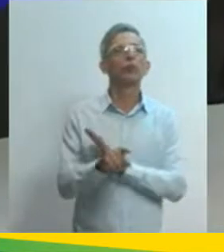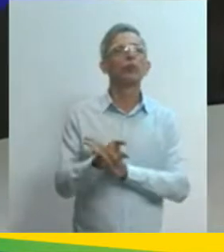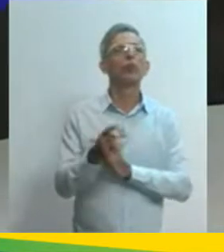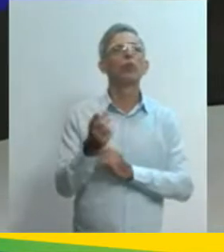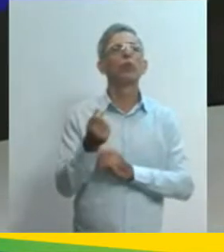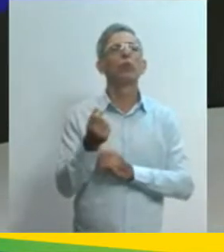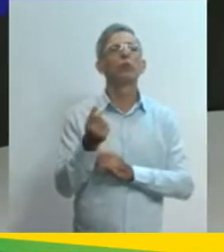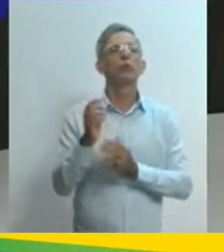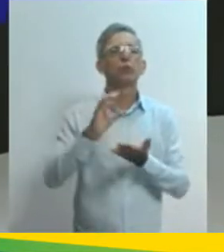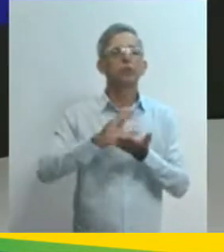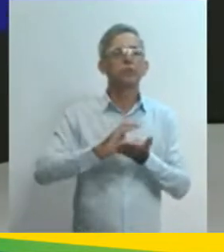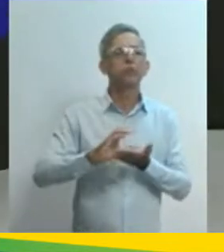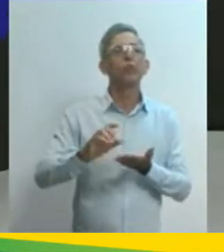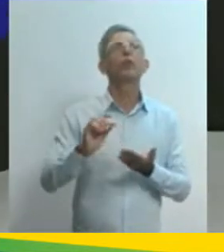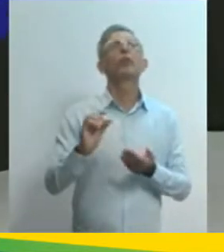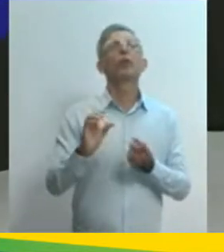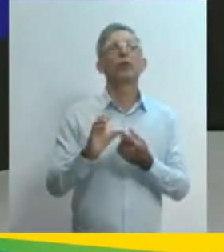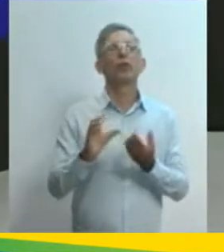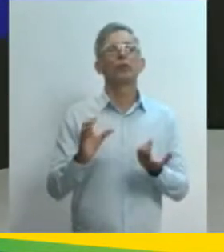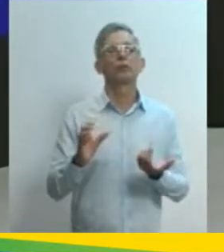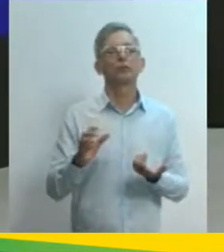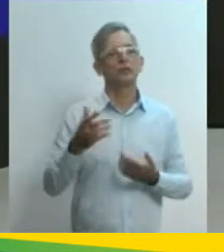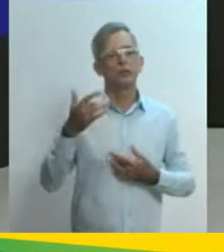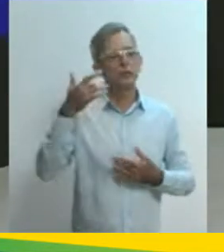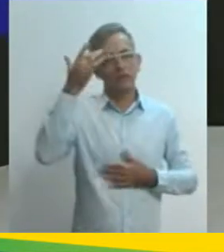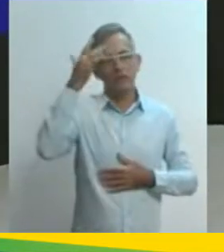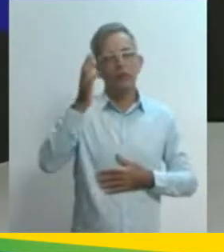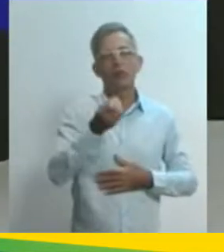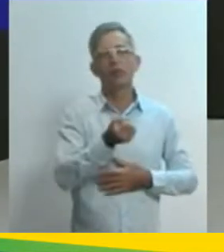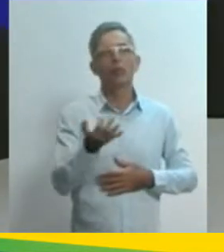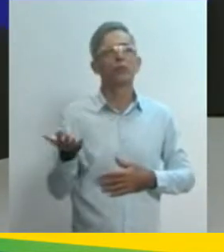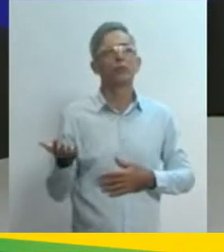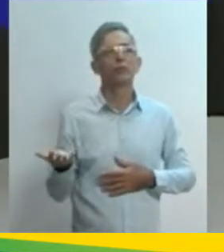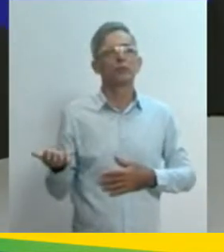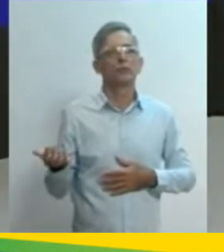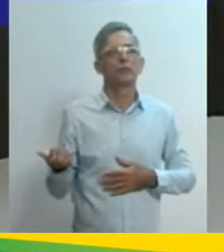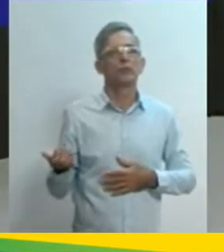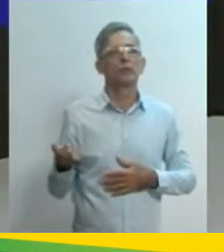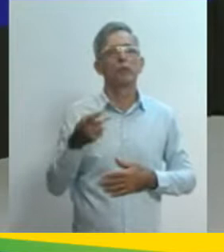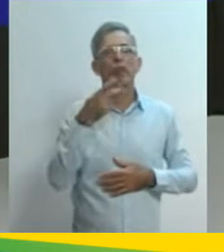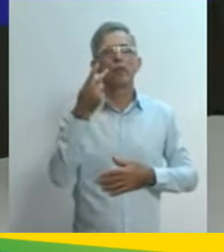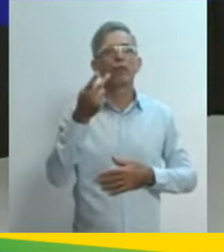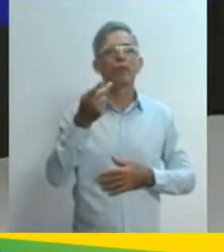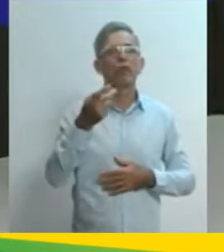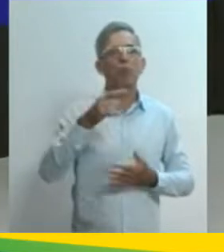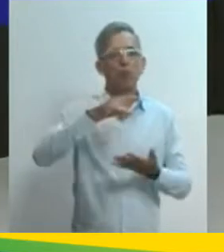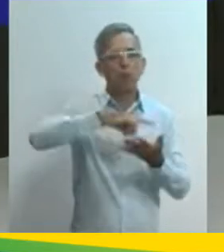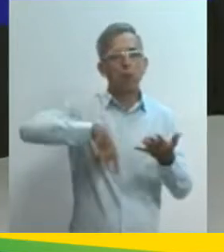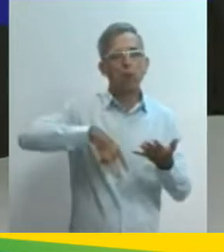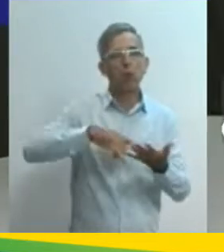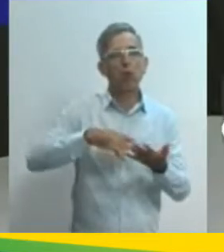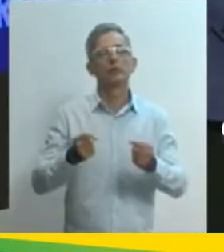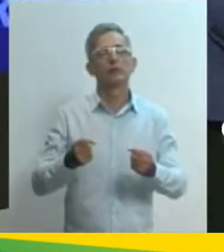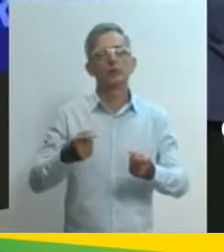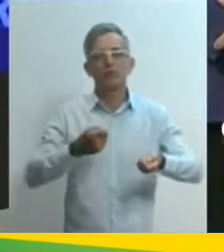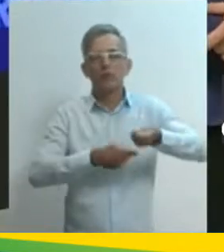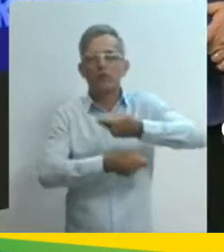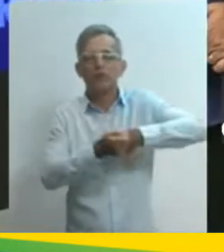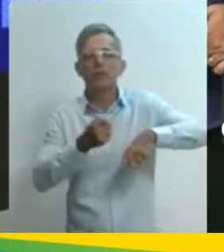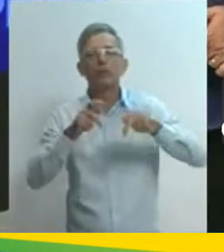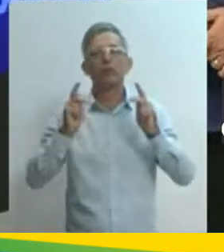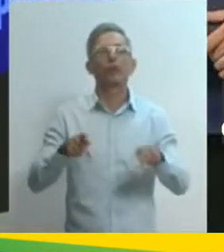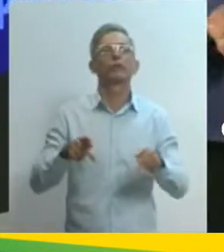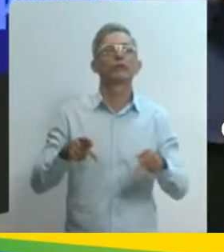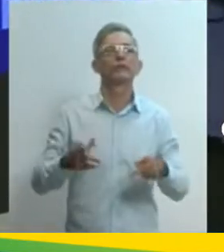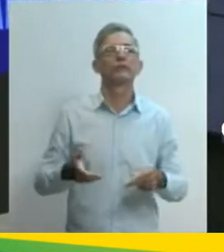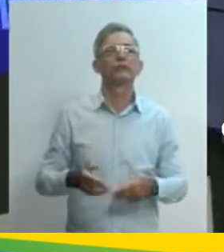candidato Como já disse eu não tenho o número você fala que como se fosse uma prova como você conhece o valor do orçamento candidato o senhor